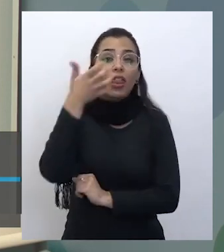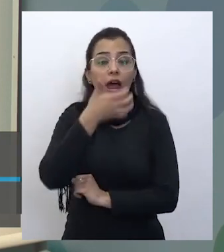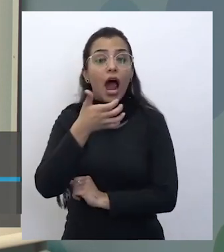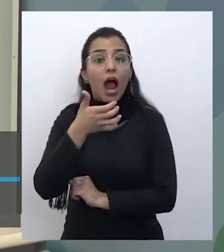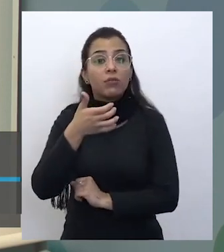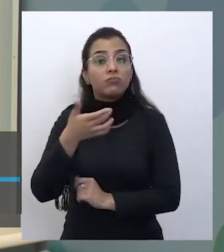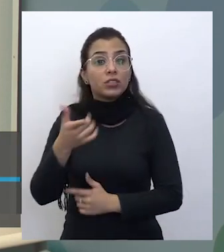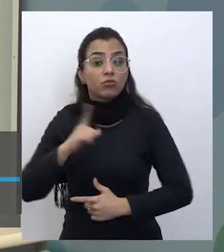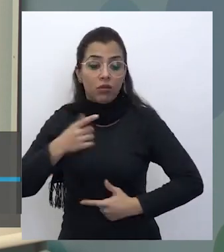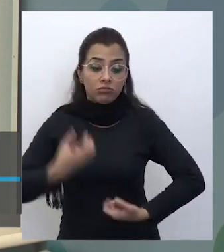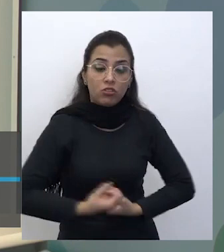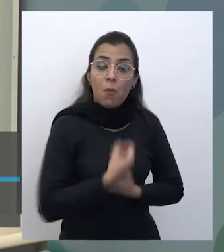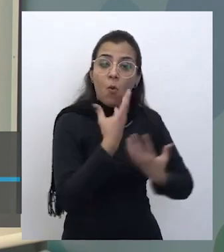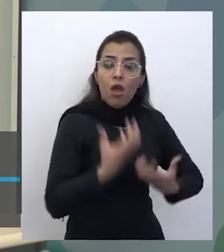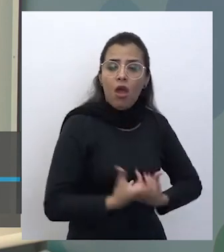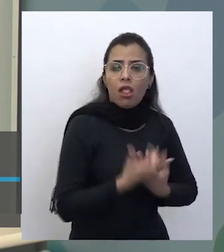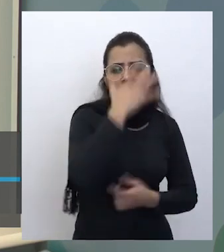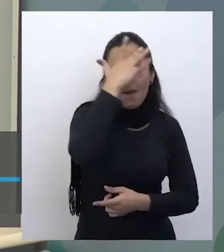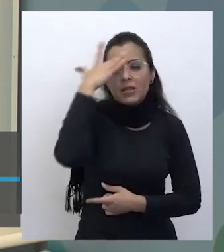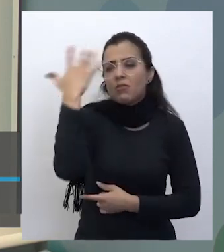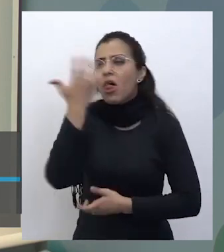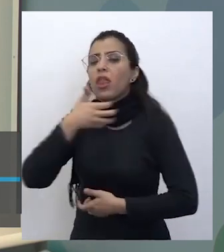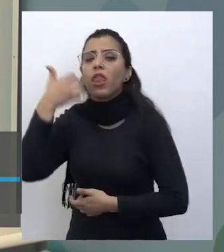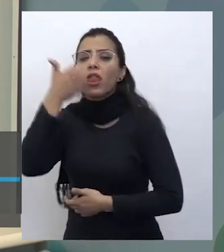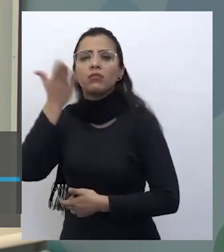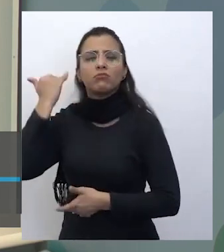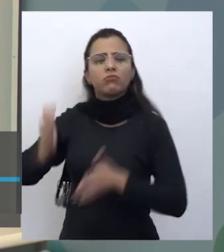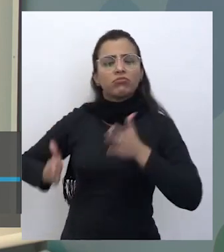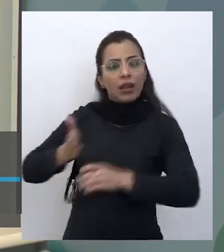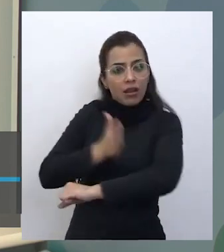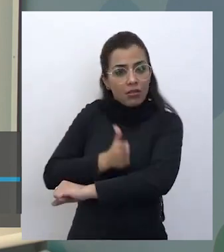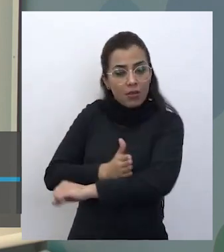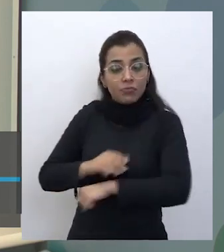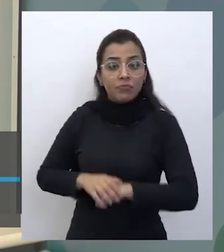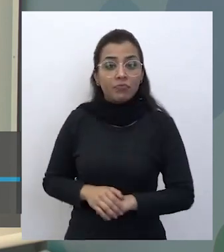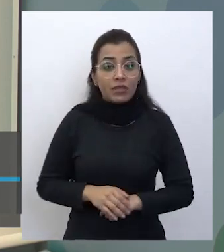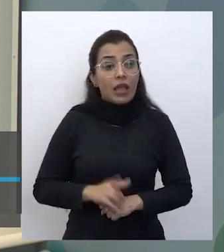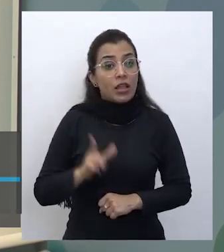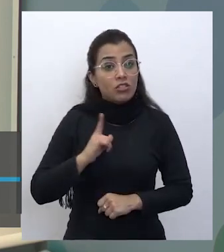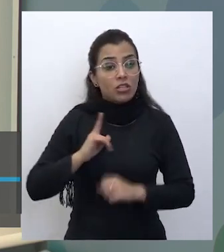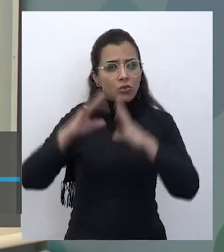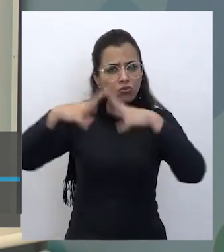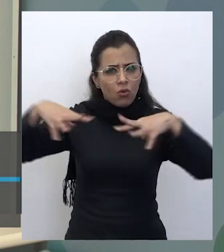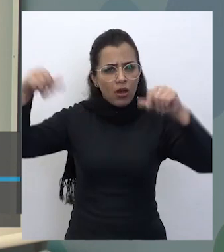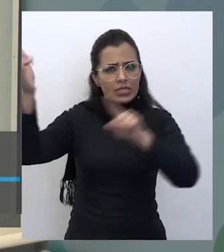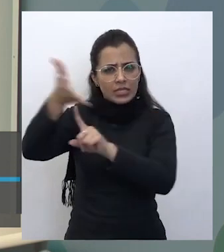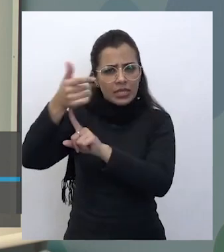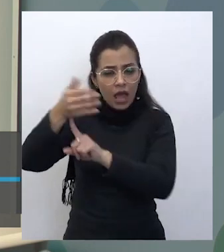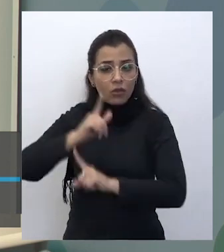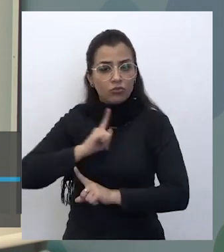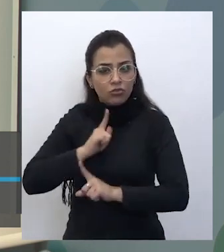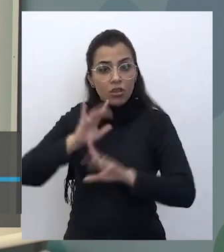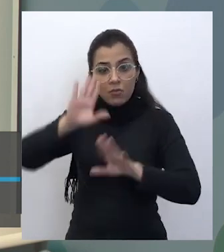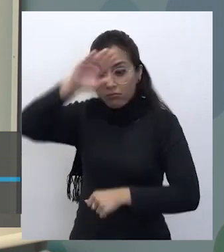poetas, menestréis, né, os cantores da Idade Média. Em geral, naquelas festas que aconteciam nos castelos, né, ou em alguma celebração para os reis,